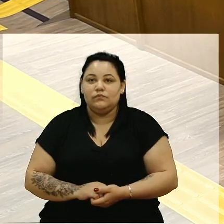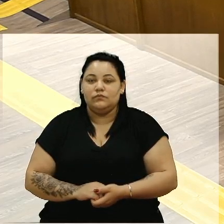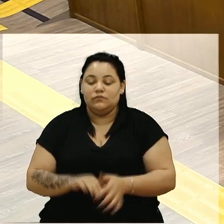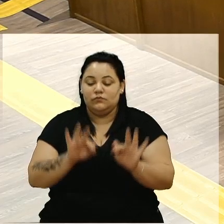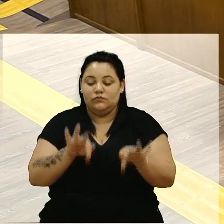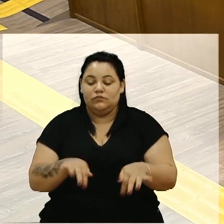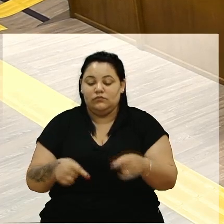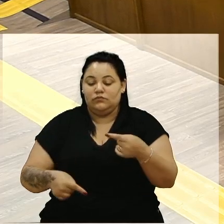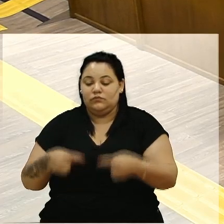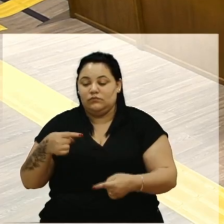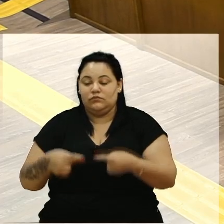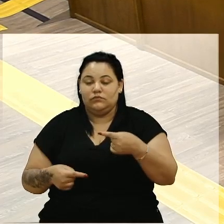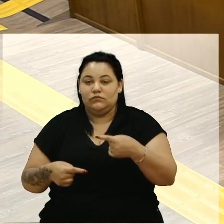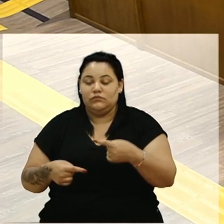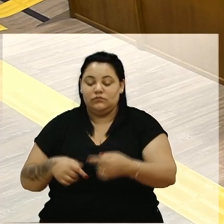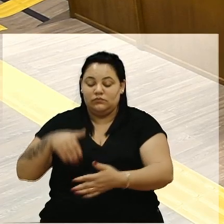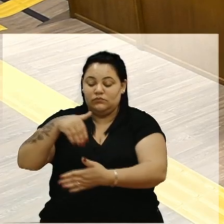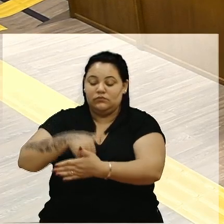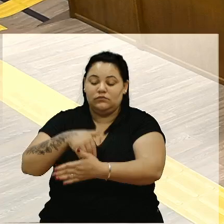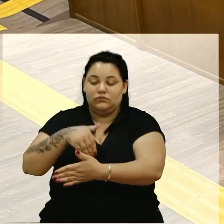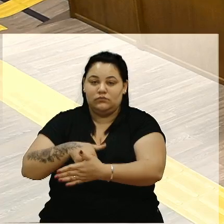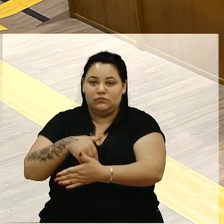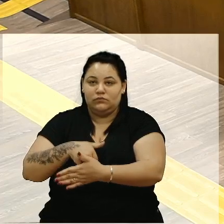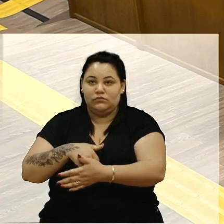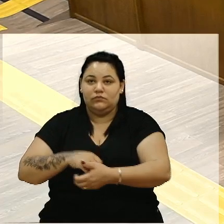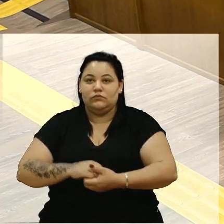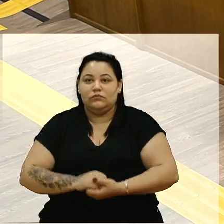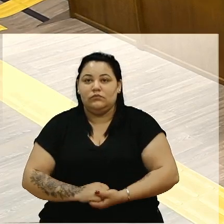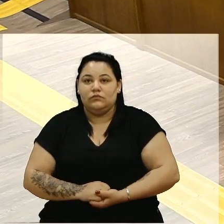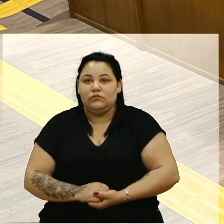Encerrada a discussão. Em votação.